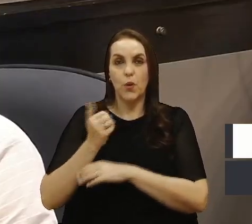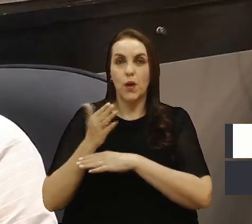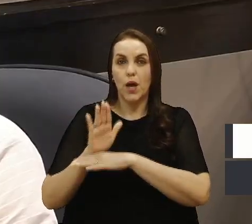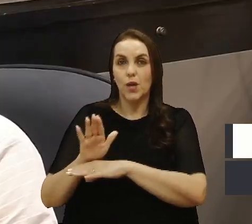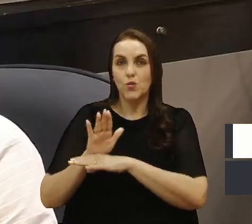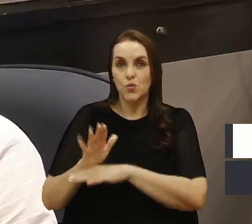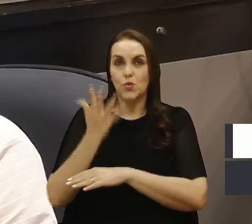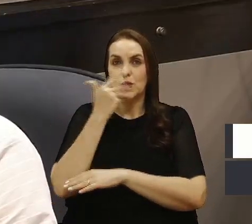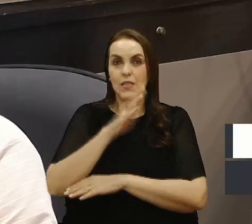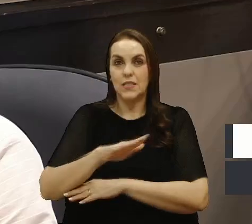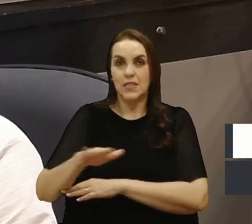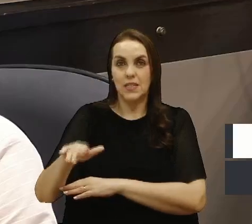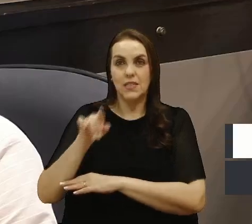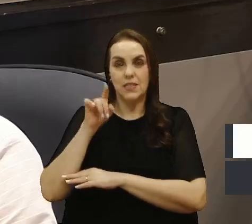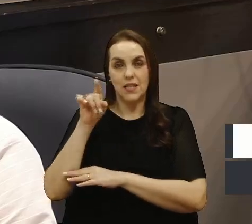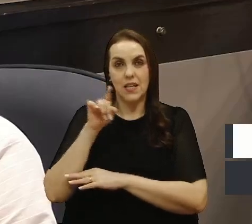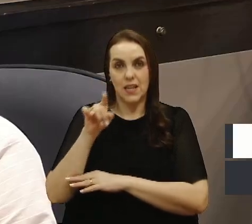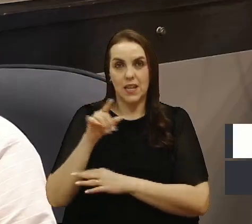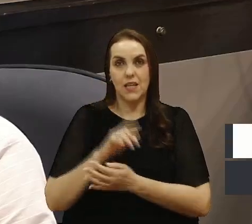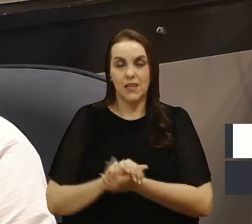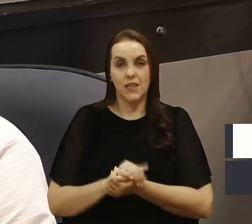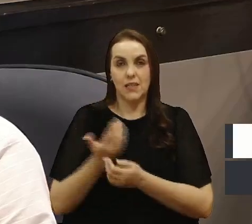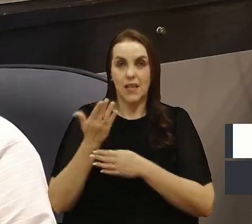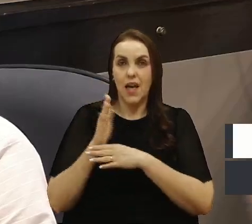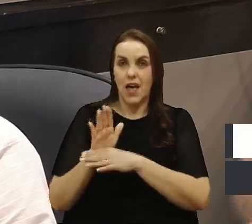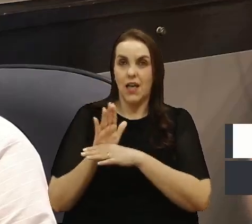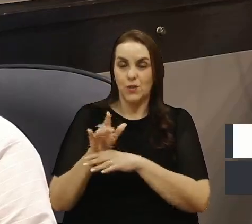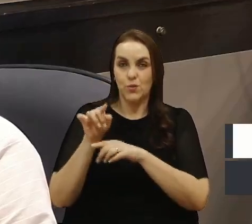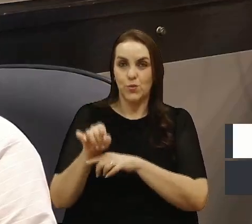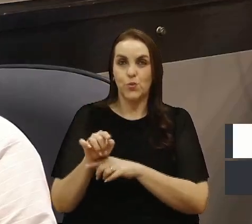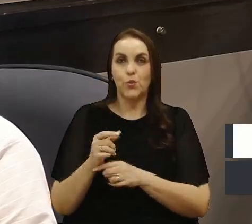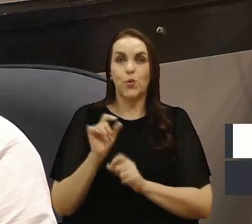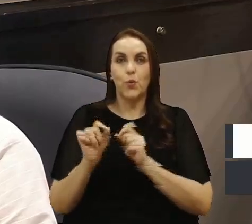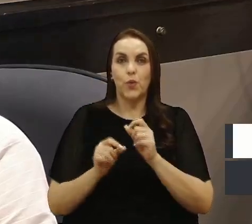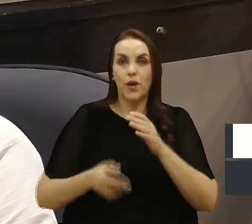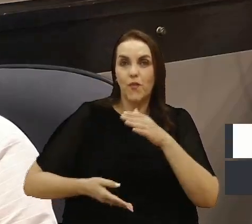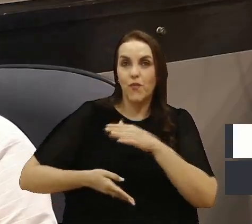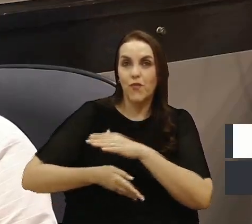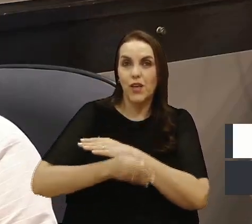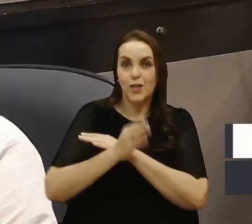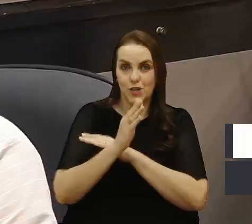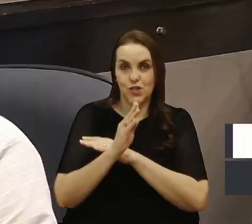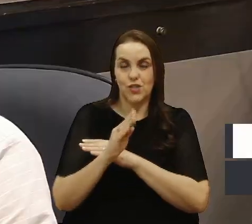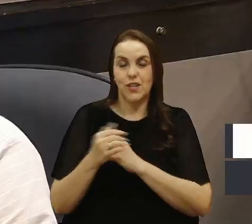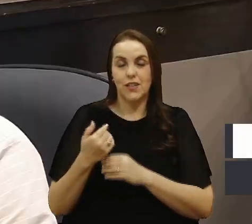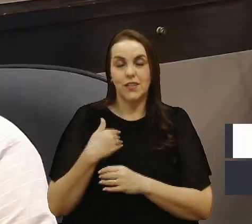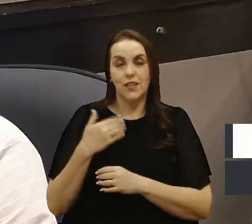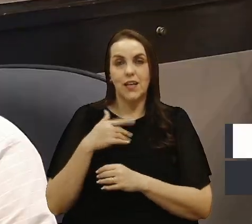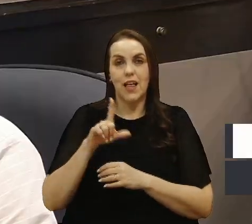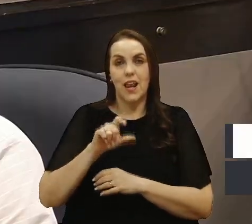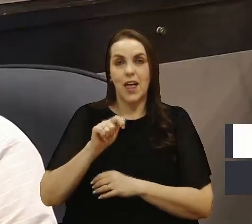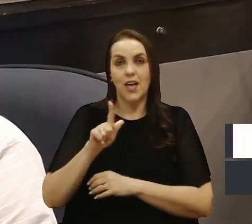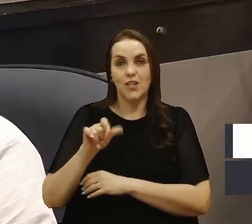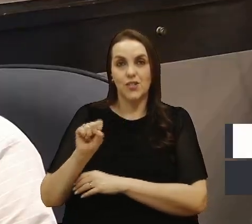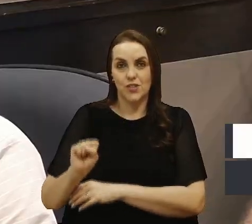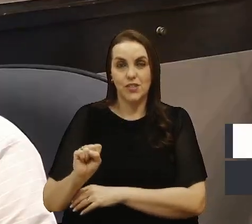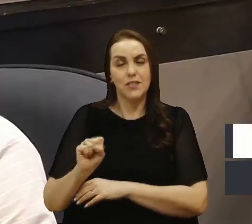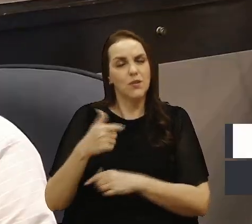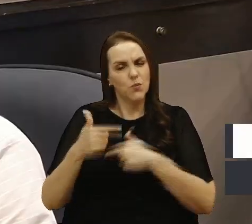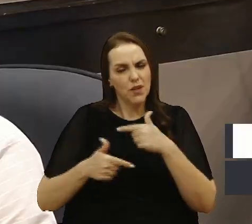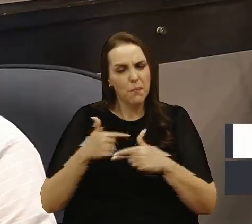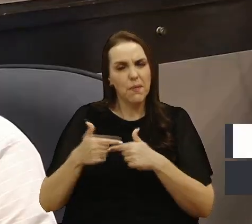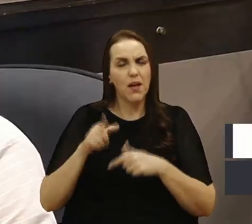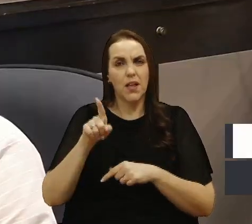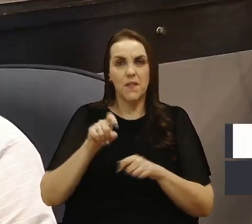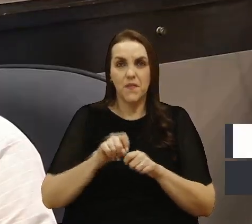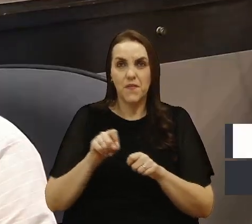ir lá para Lages, fui uma das pessoas que auxiliou para proporcionar essa viagem, e aqui agradecer a todo o trabalho que ele faz, tirando muitas